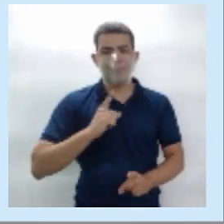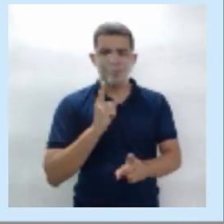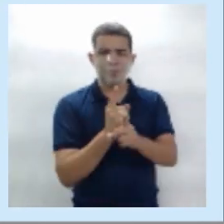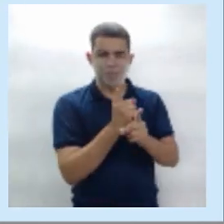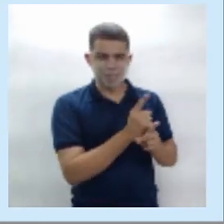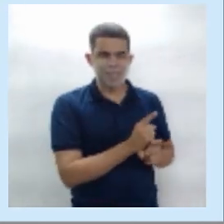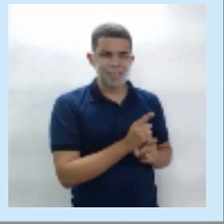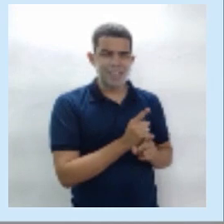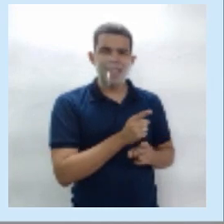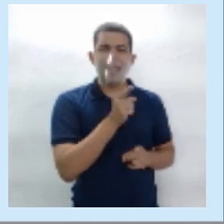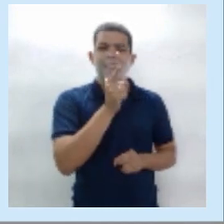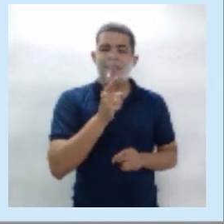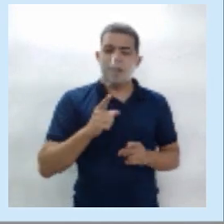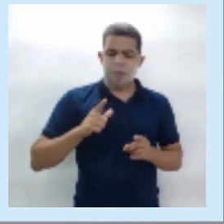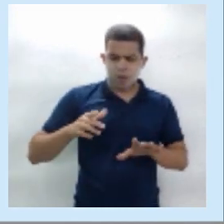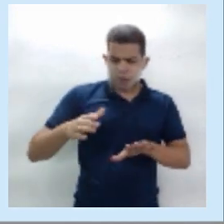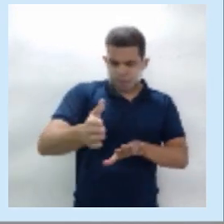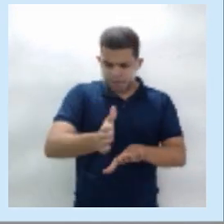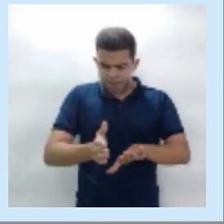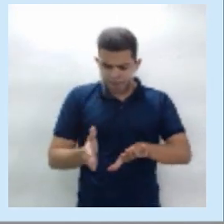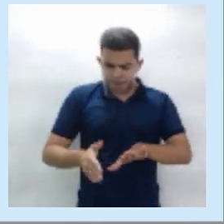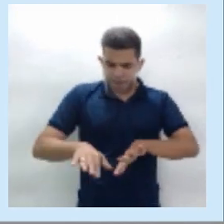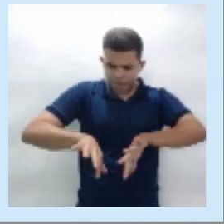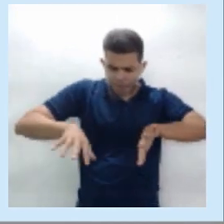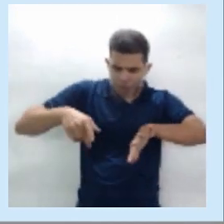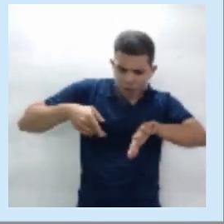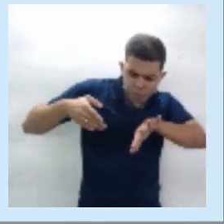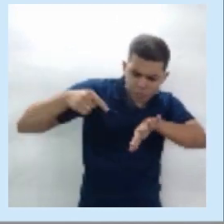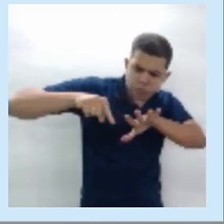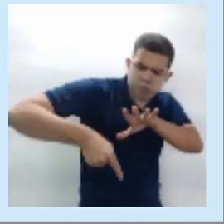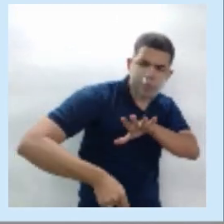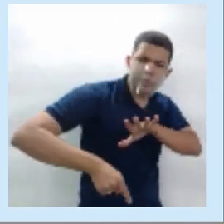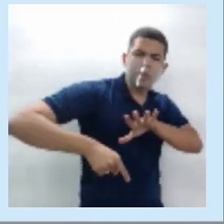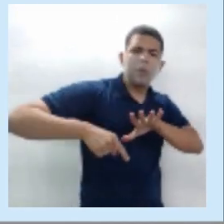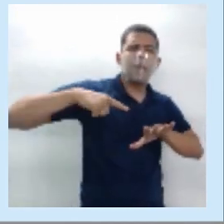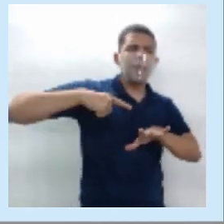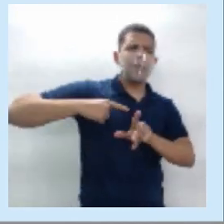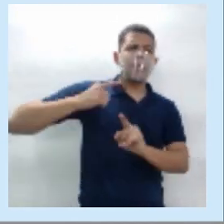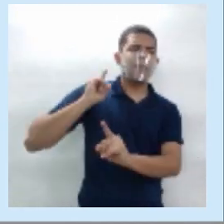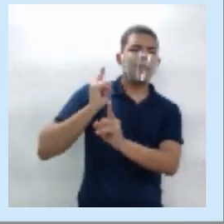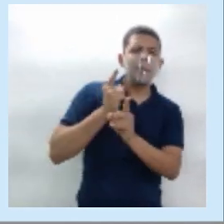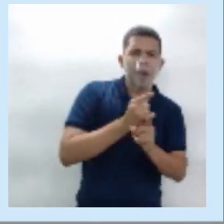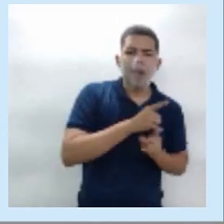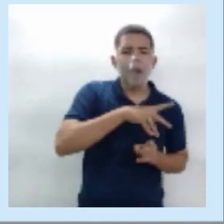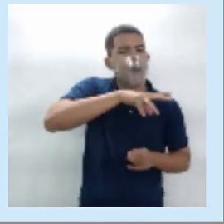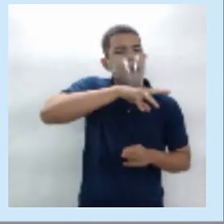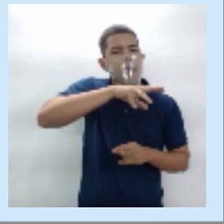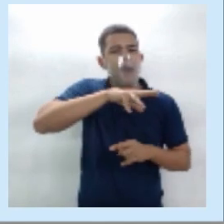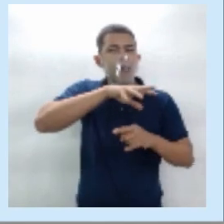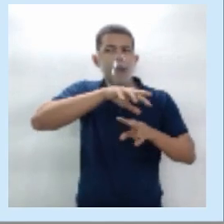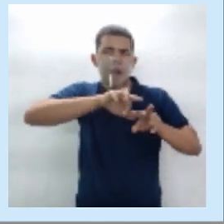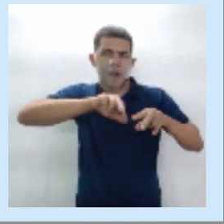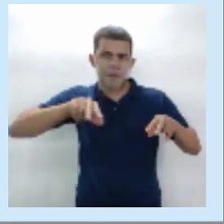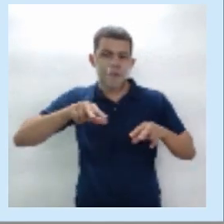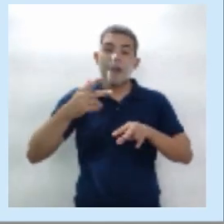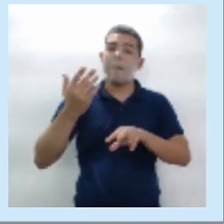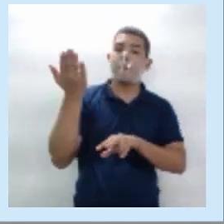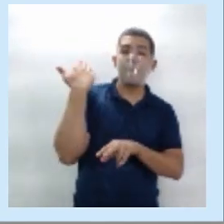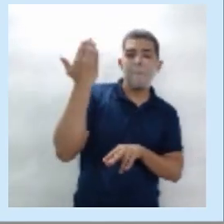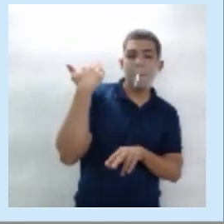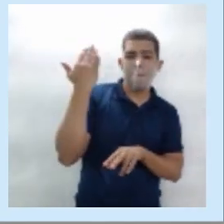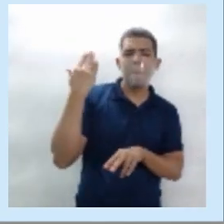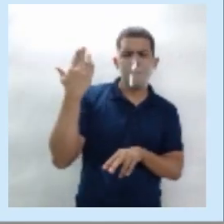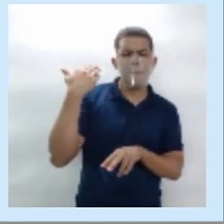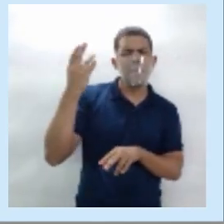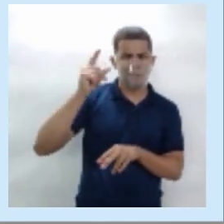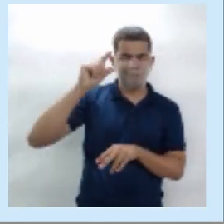lá ali na fenda, né, dos oceanos, se encontraram animais que antes,